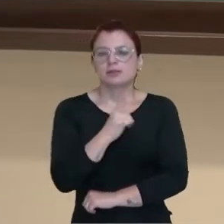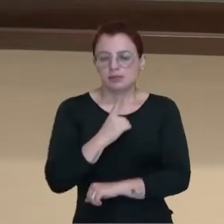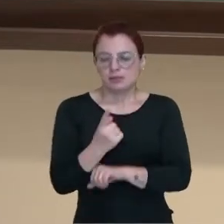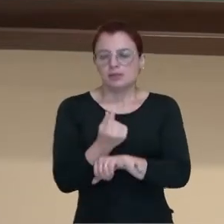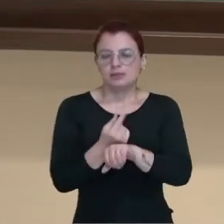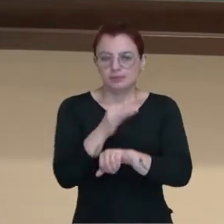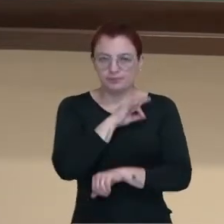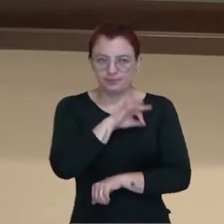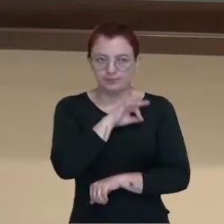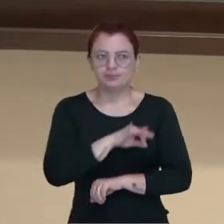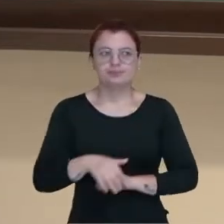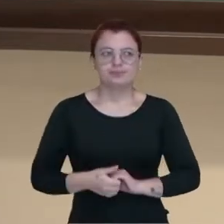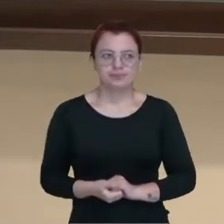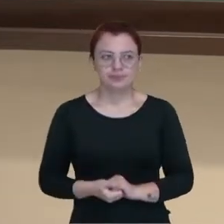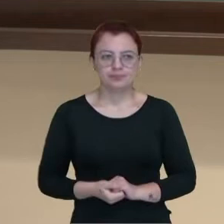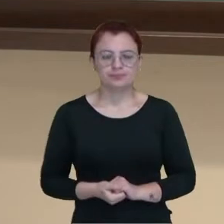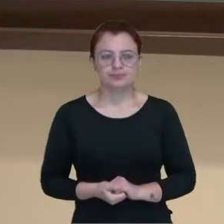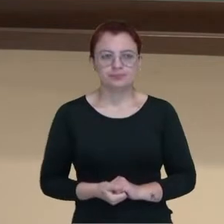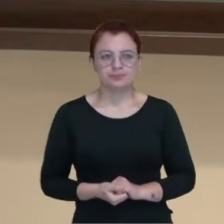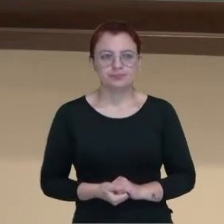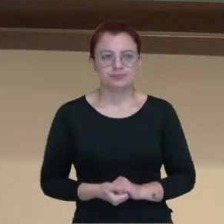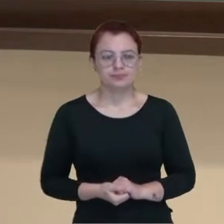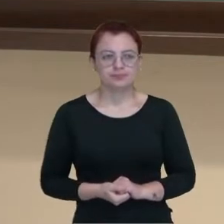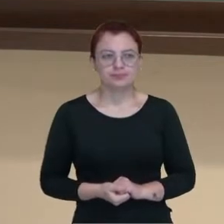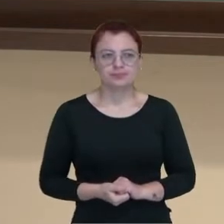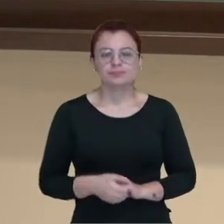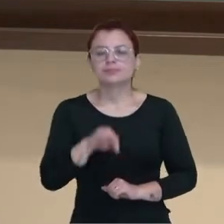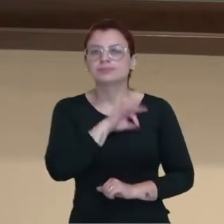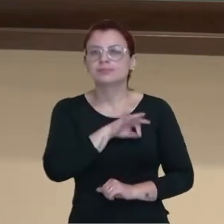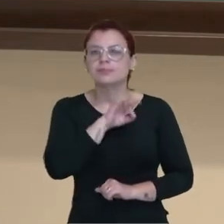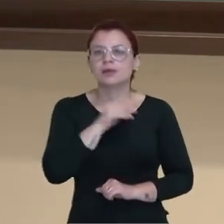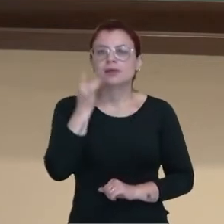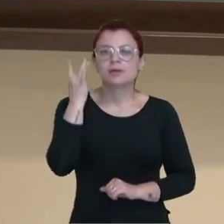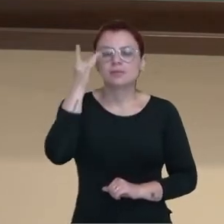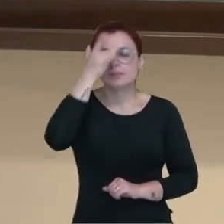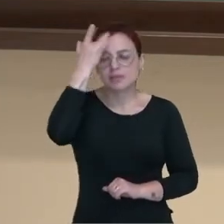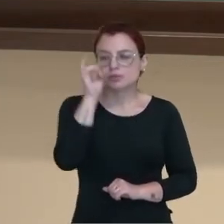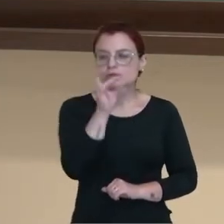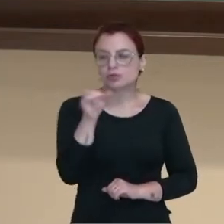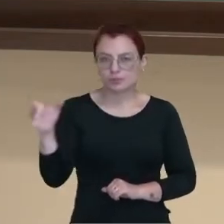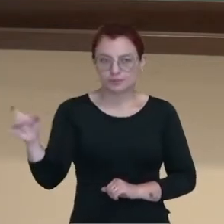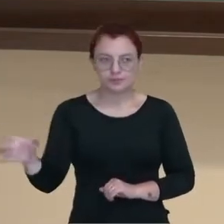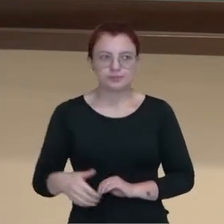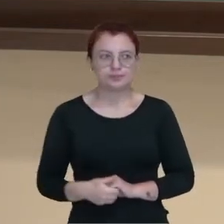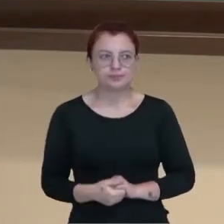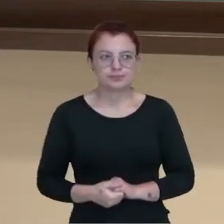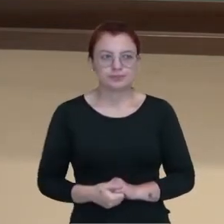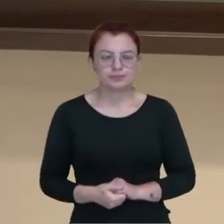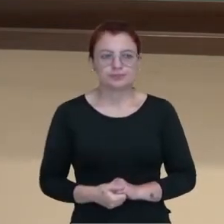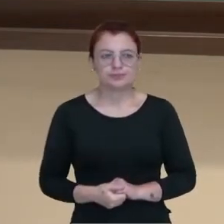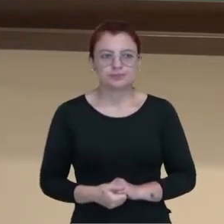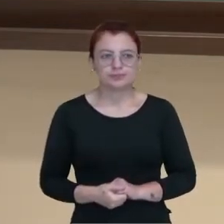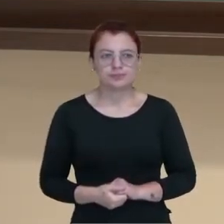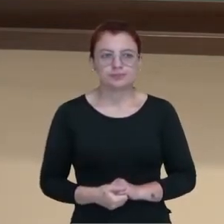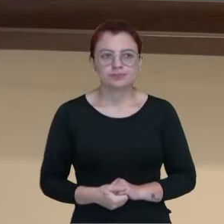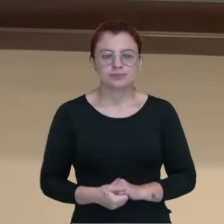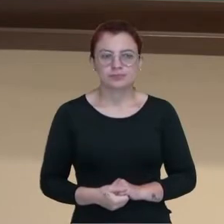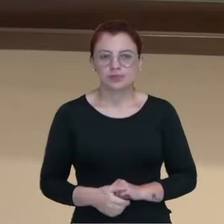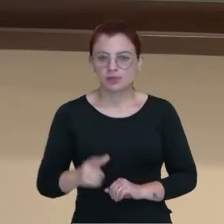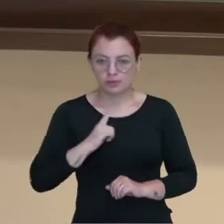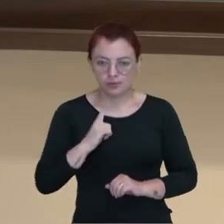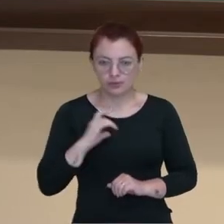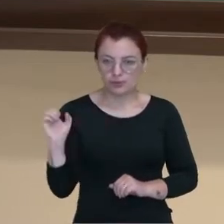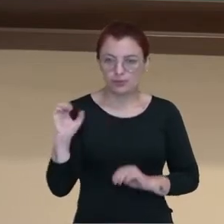renda. Essa renda per capita, que considera, pessoal, o todo do PIB, o valor